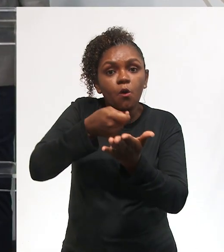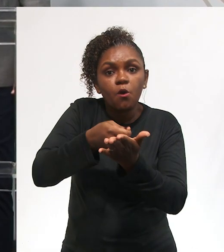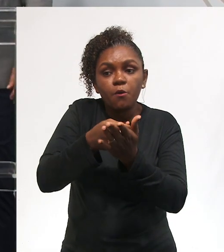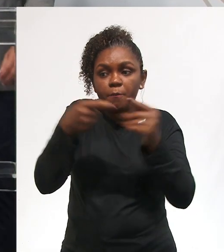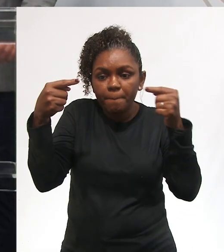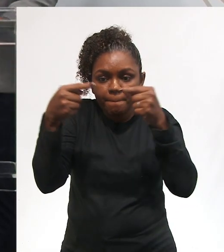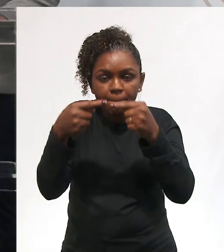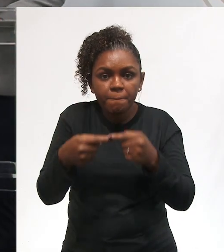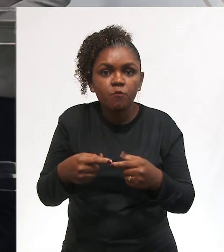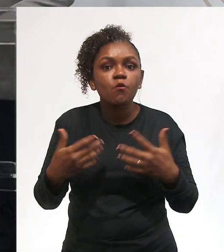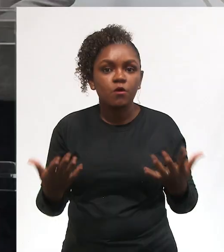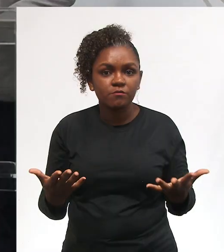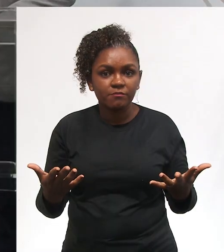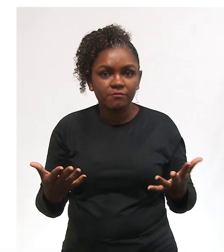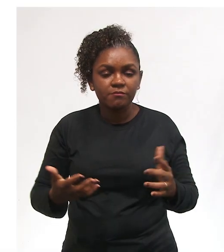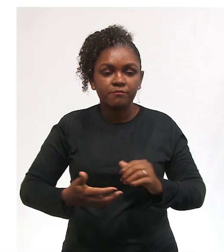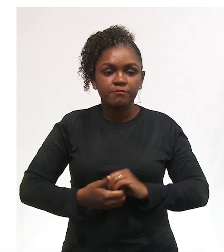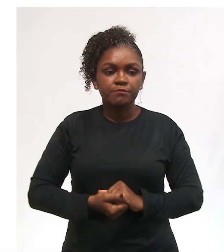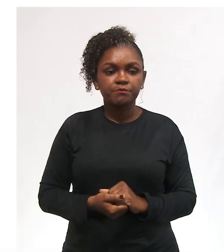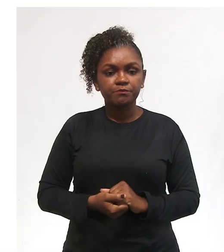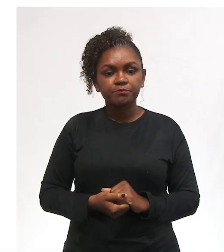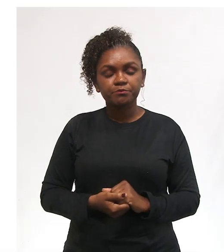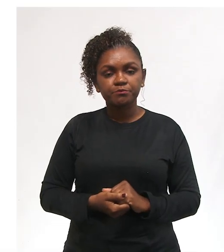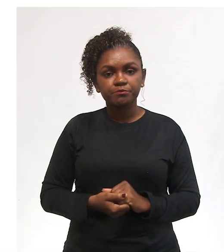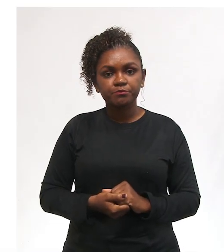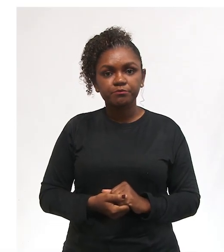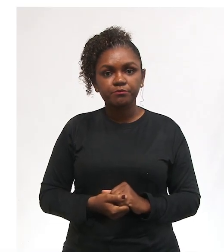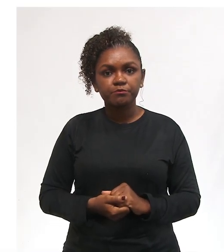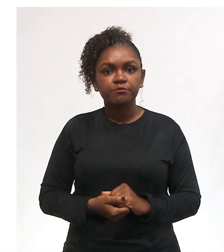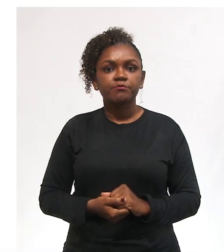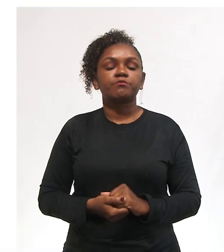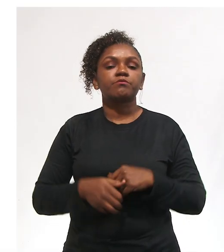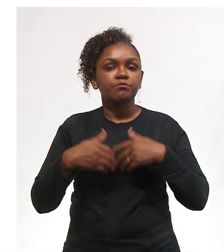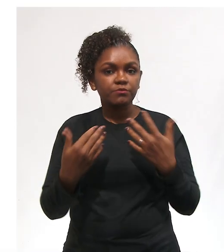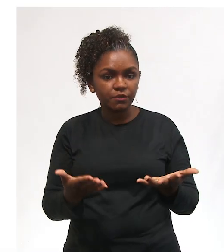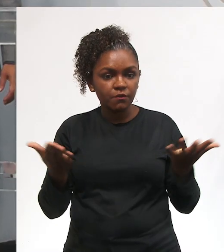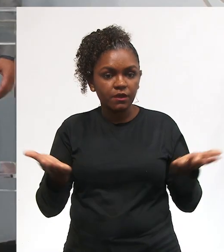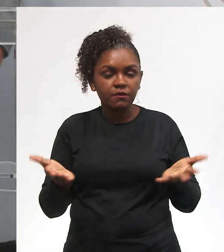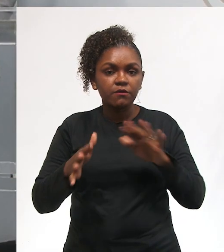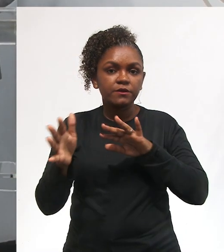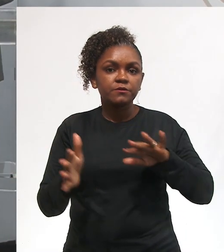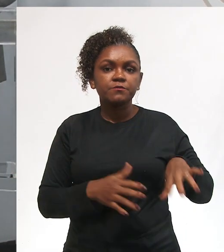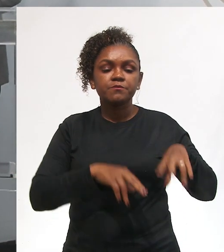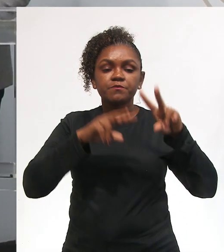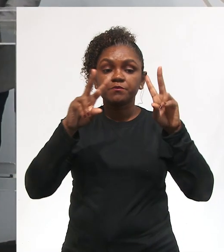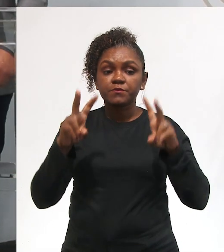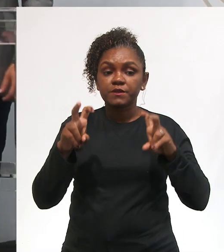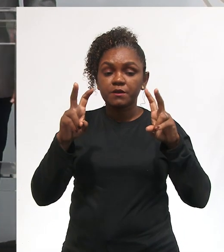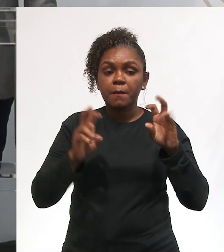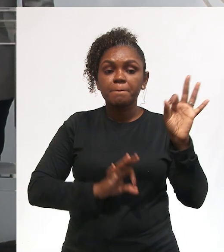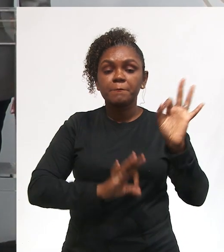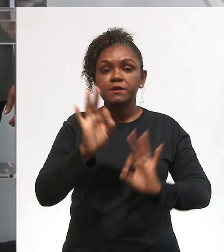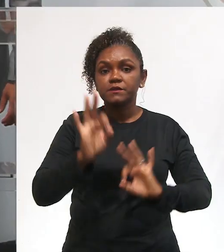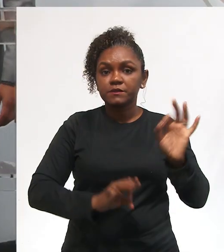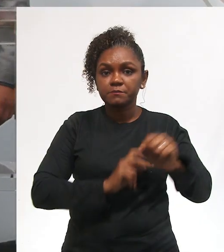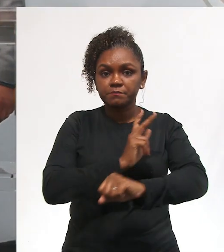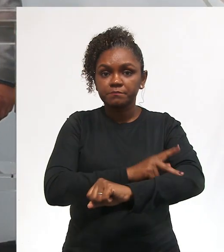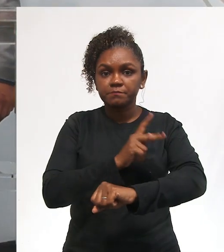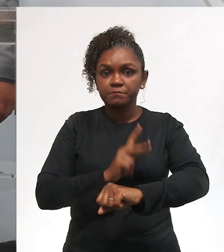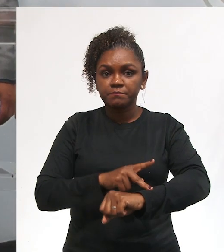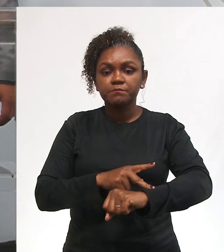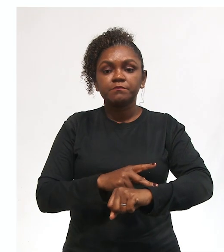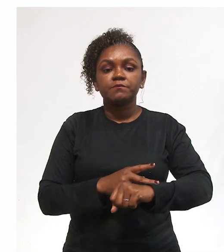como o próprio nome indica, beleza? E aí, desde o começo a gente está falando do planejamento e agora a gente quer botar um pouco mais avançado